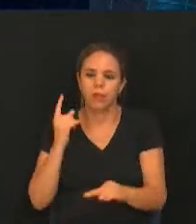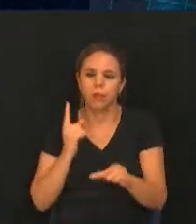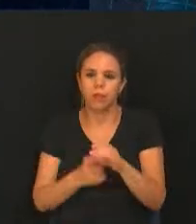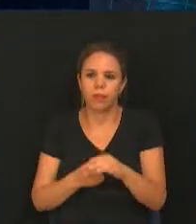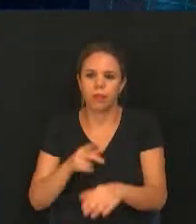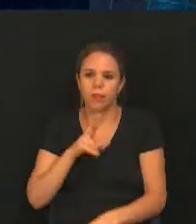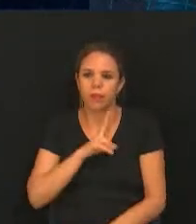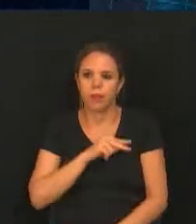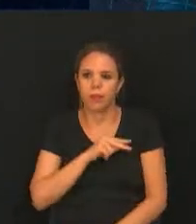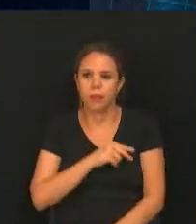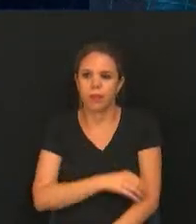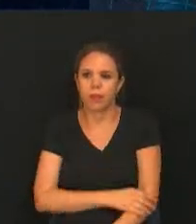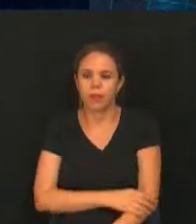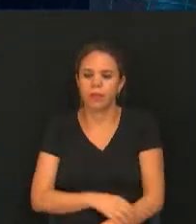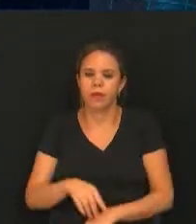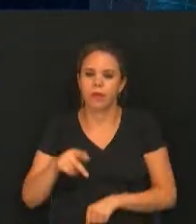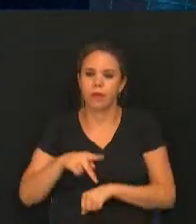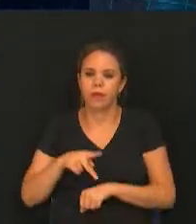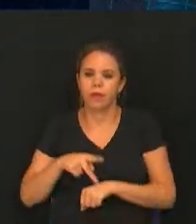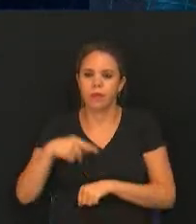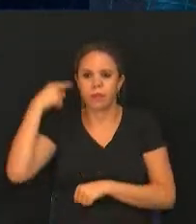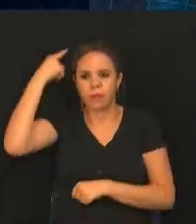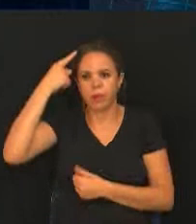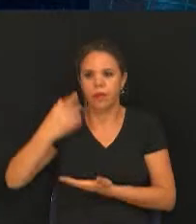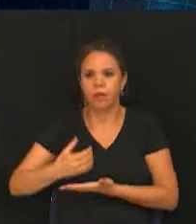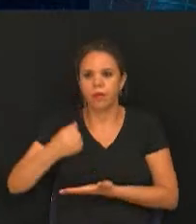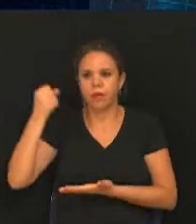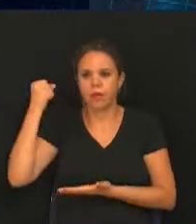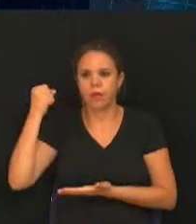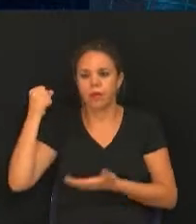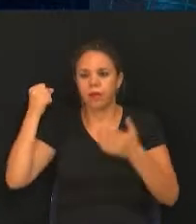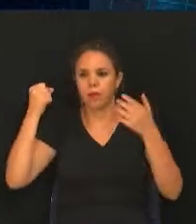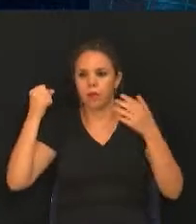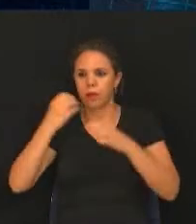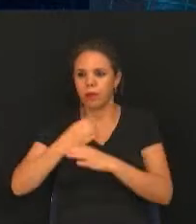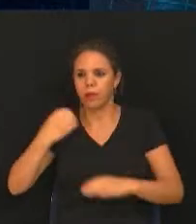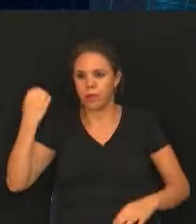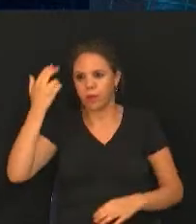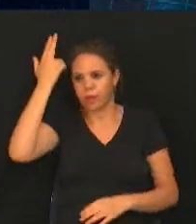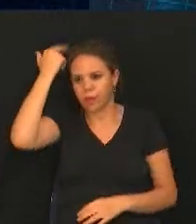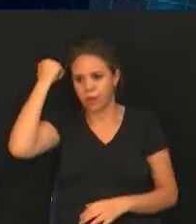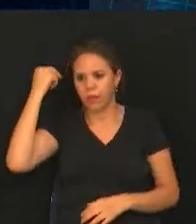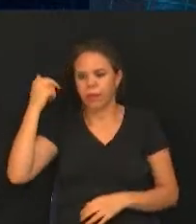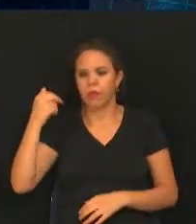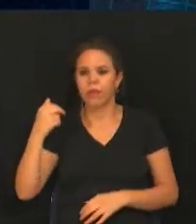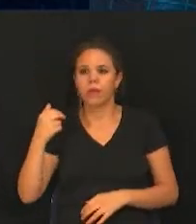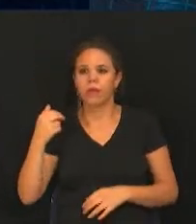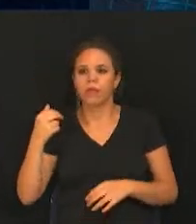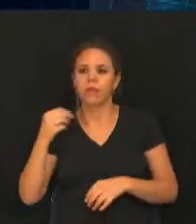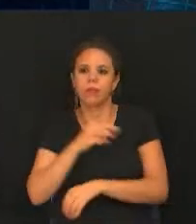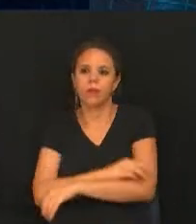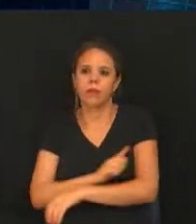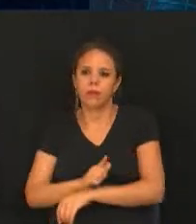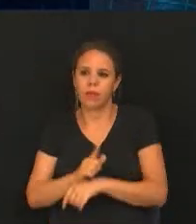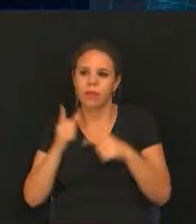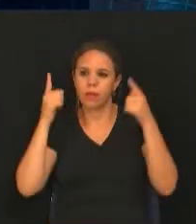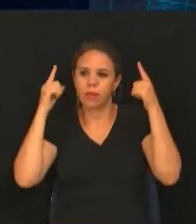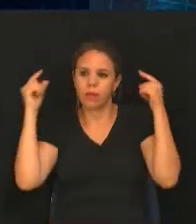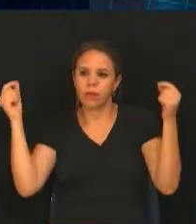Jaguariúna, Cosmópolis, Arthur Nogueira, Pedreira, Santo Antônio de Posse, Engenheiro Coelho, Morungaba e